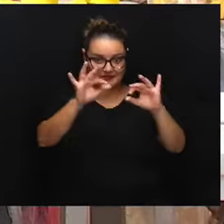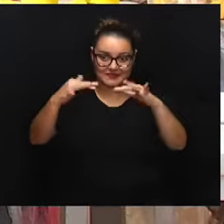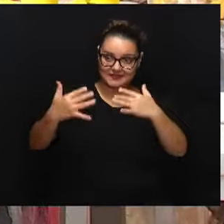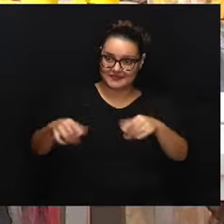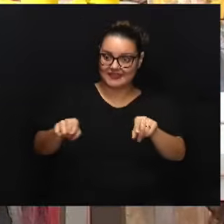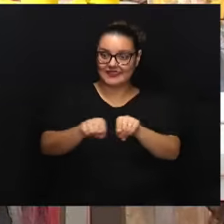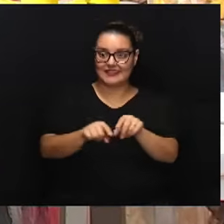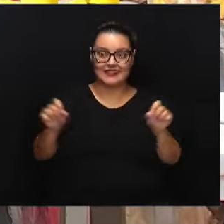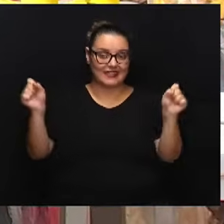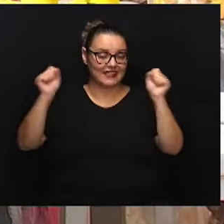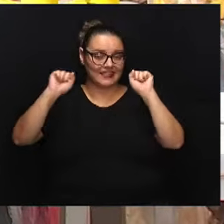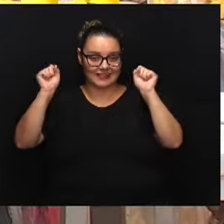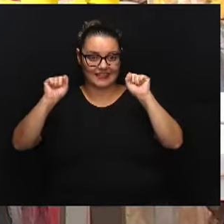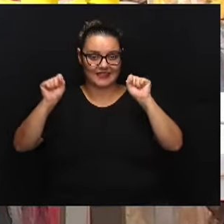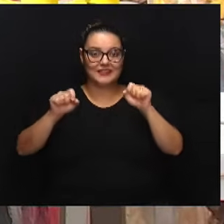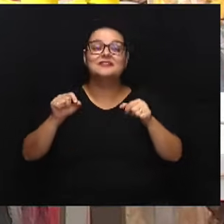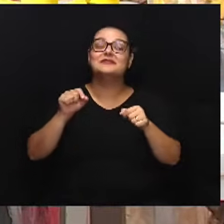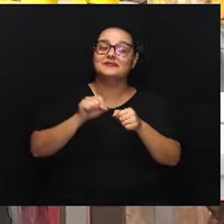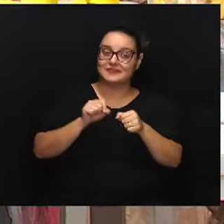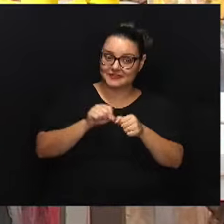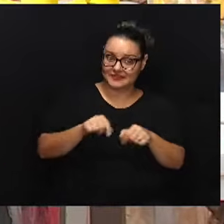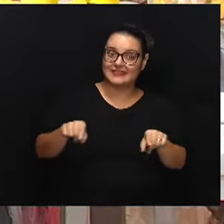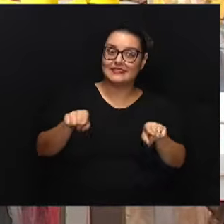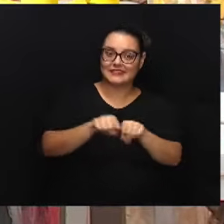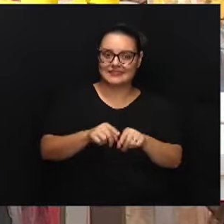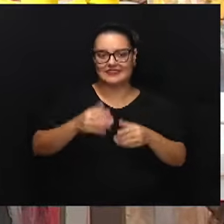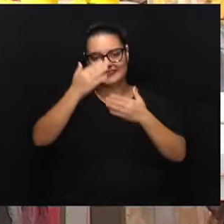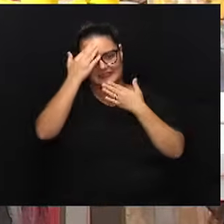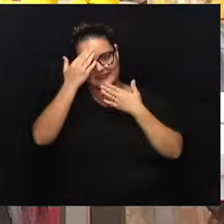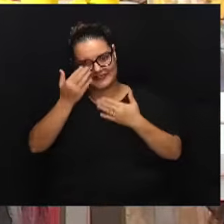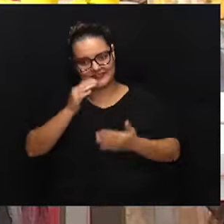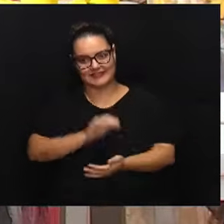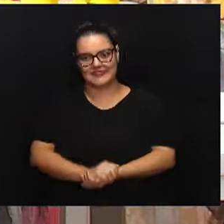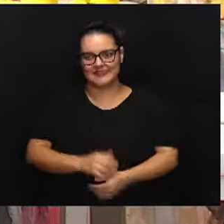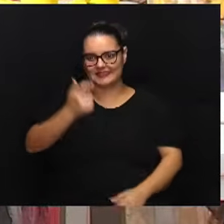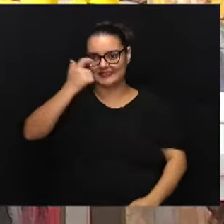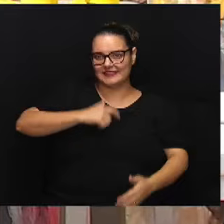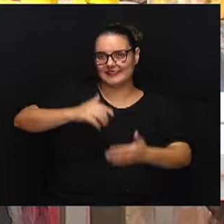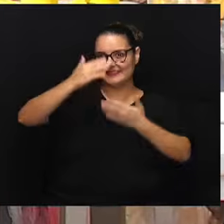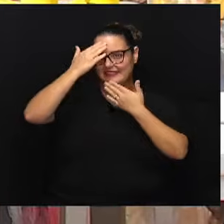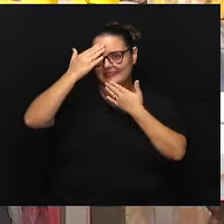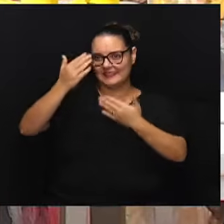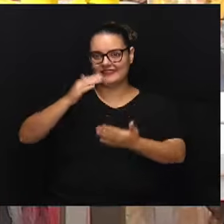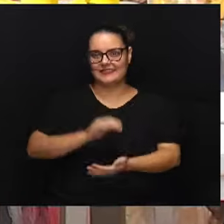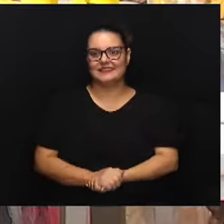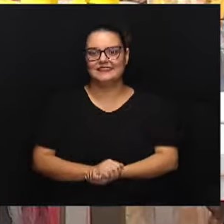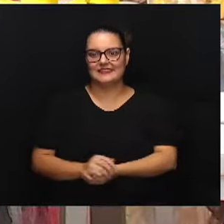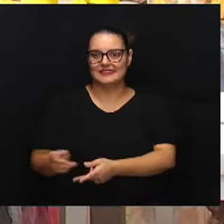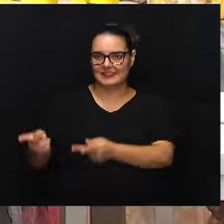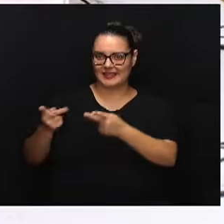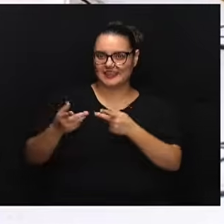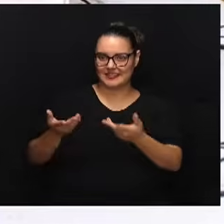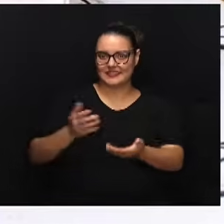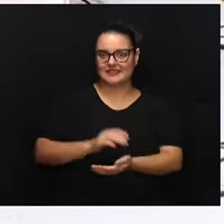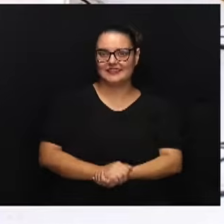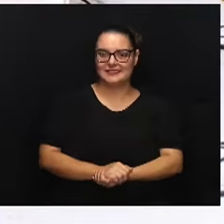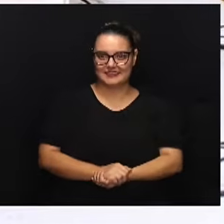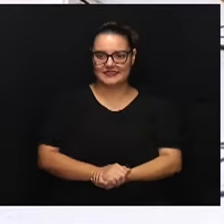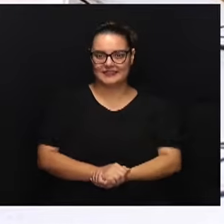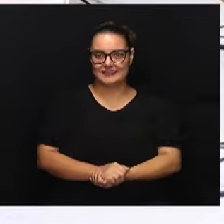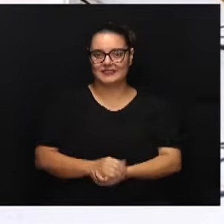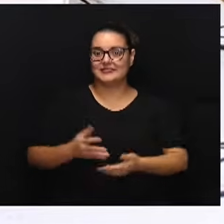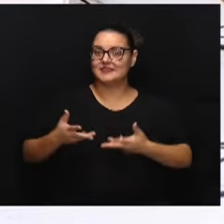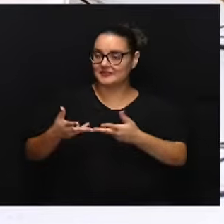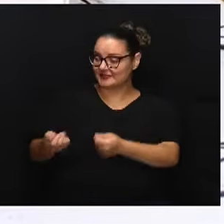também amaram, vão fazer também. Muito obrigada. Eu que agradeço a visita de vocês. E fica o convite para